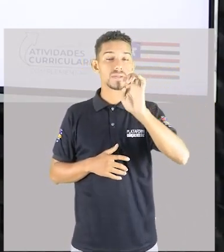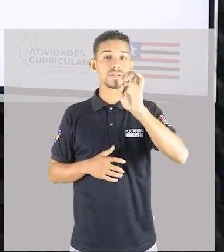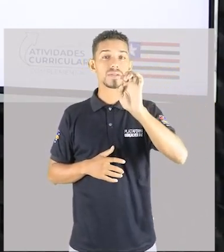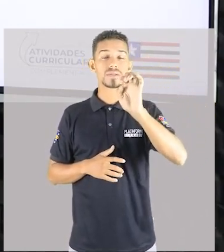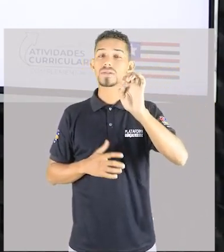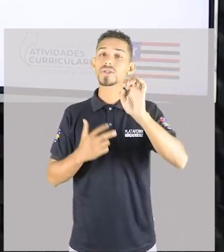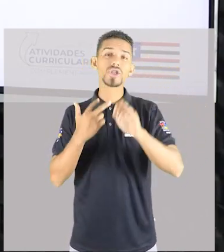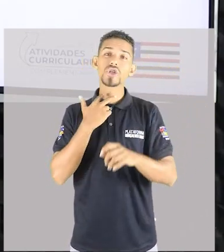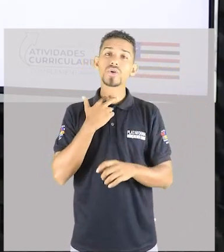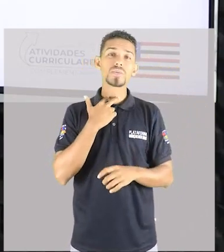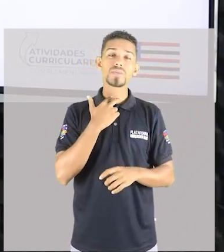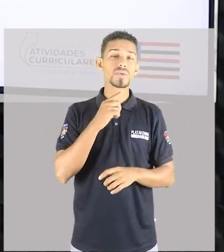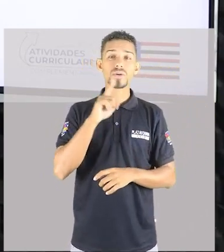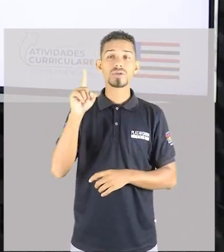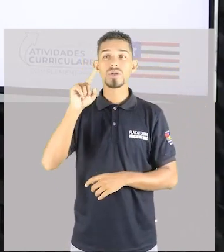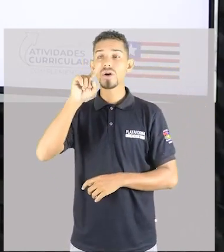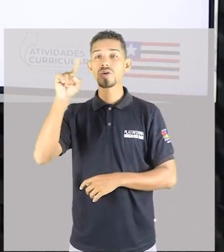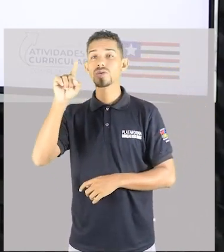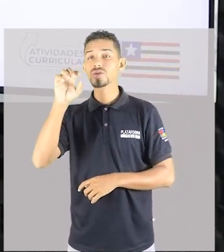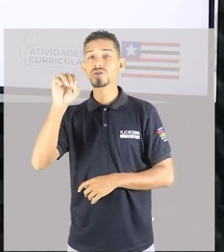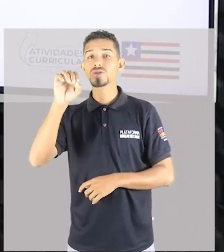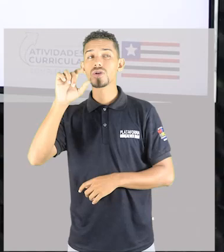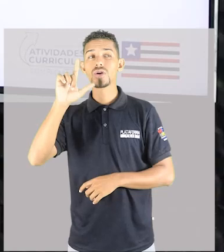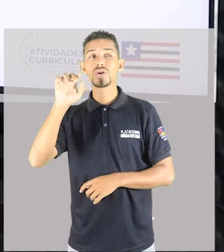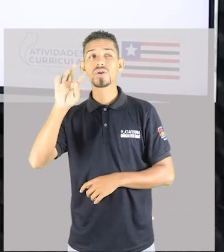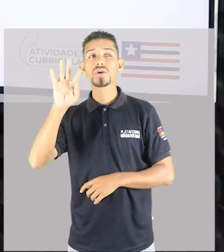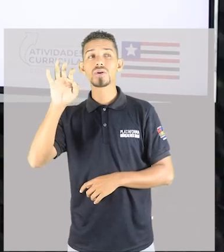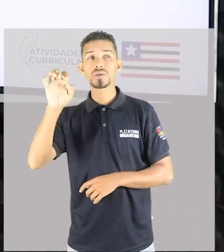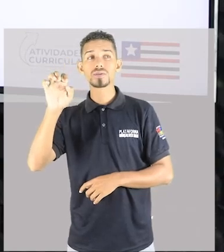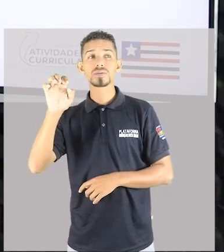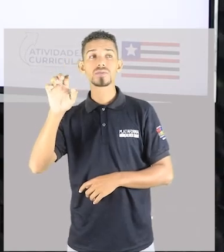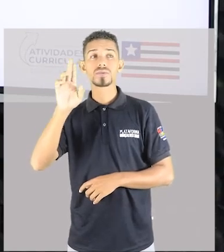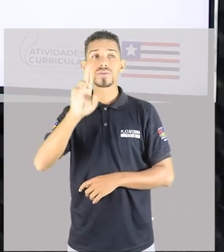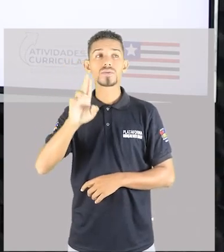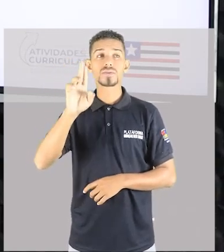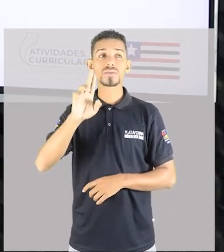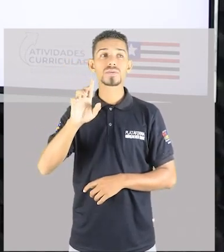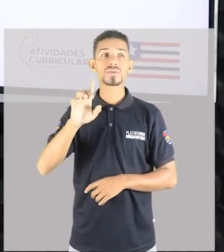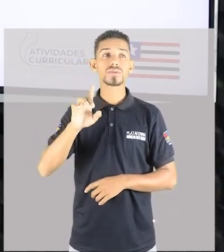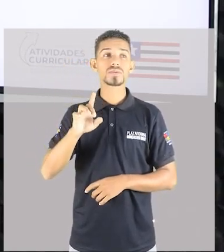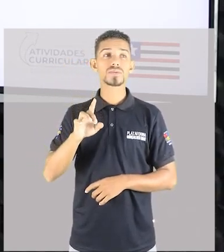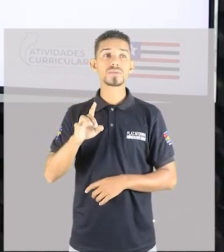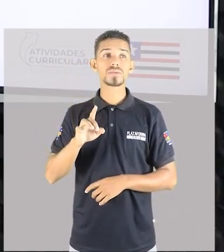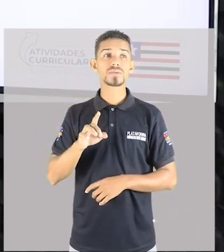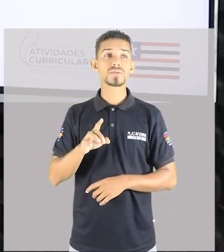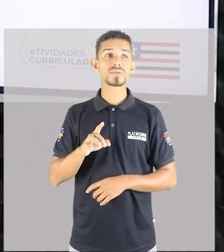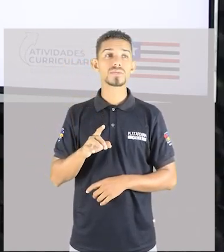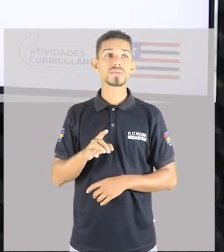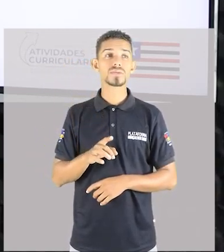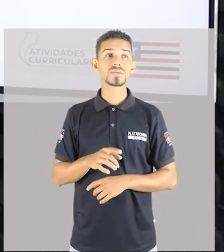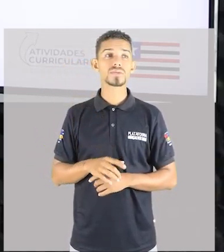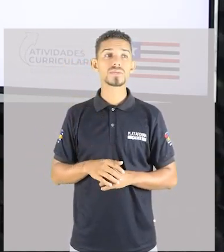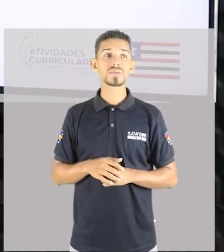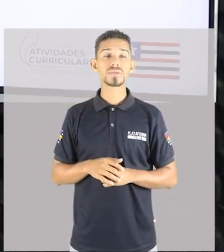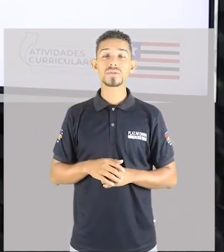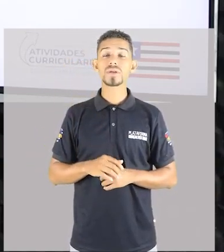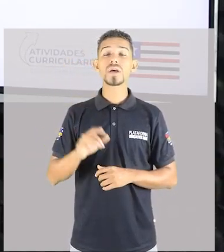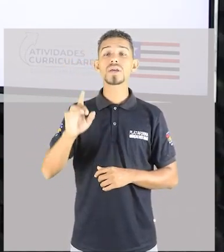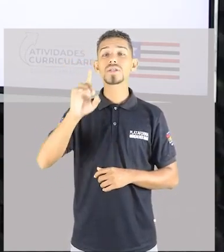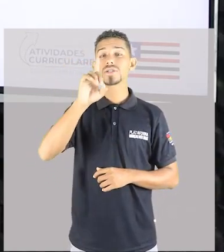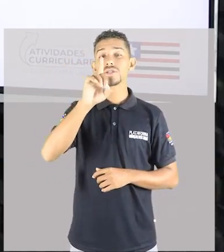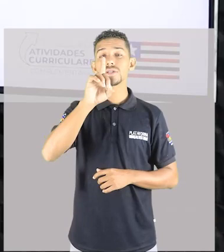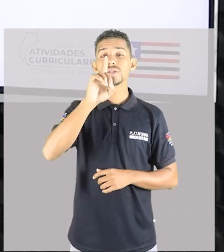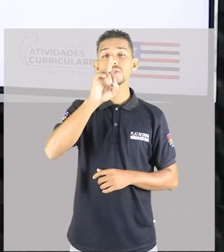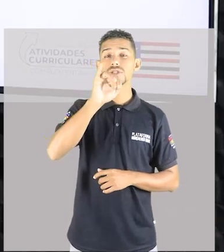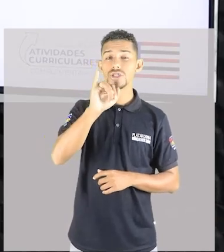não pode ir ao zoológico, porque usa lente de ver gente,